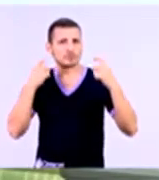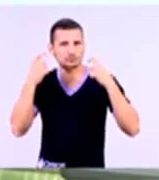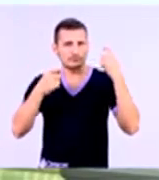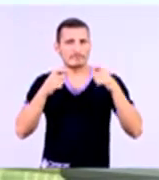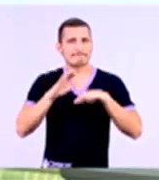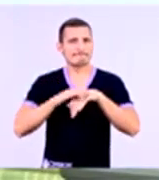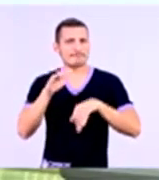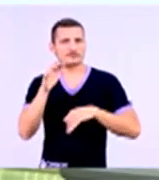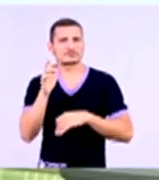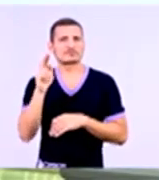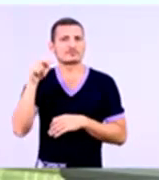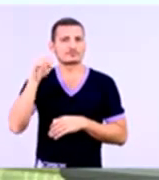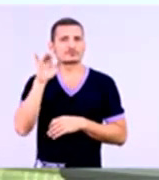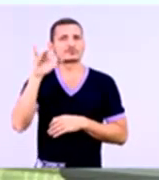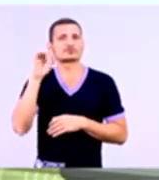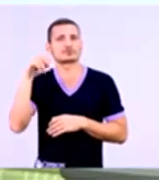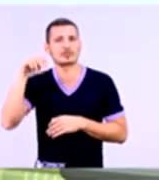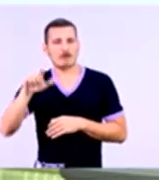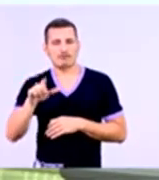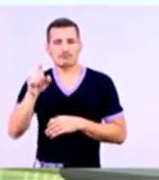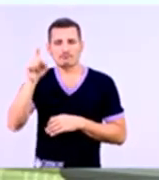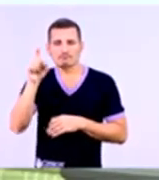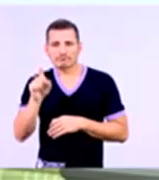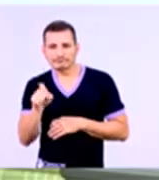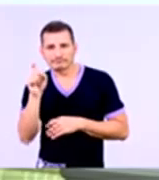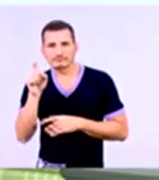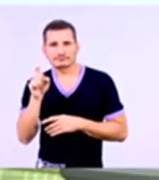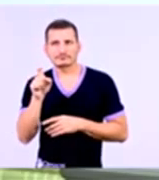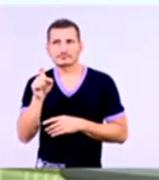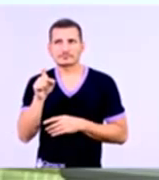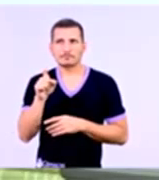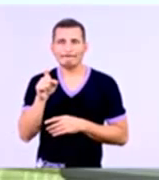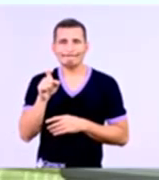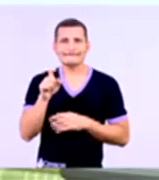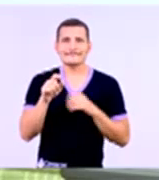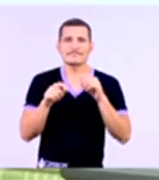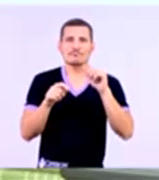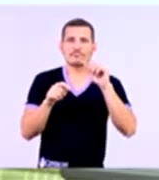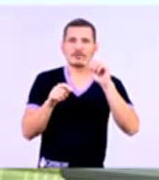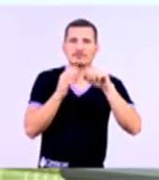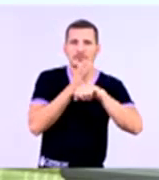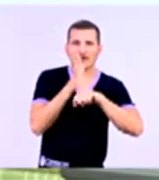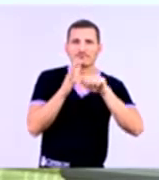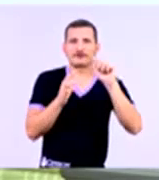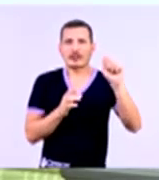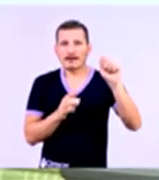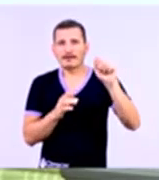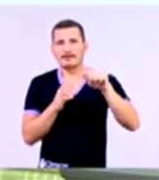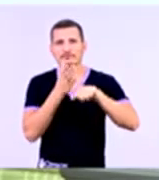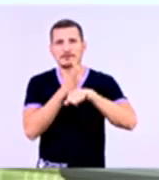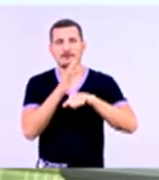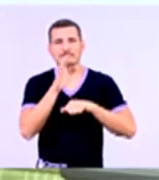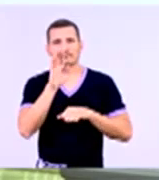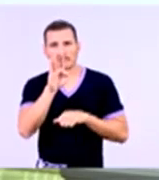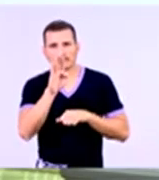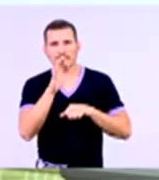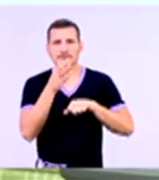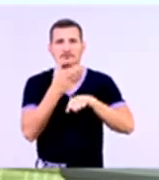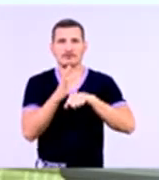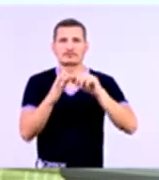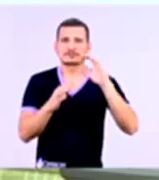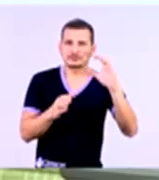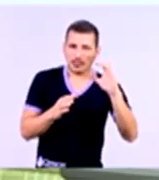funcional. Ao clicar no botão, a tarefa A, a tarefa B, a tarefa C deve ser